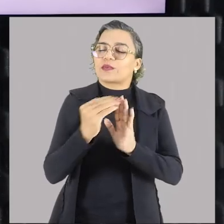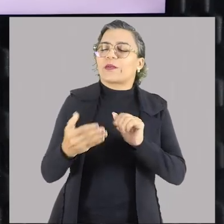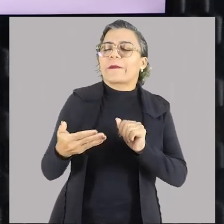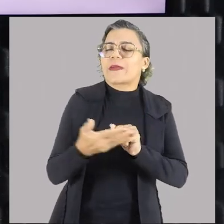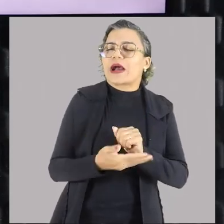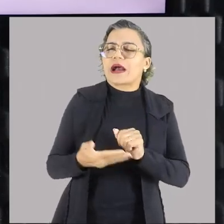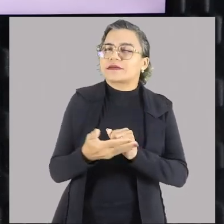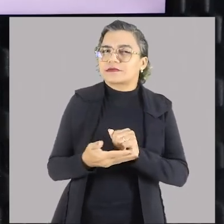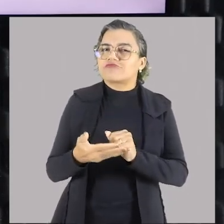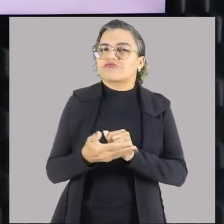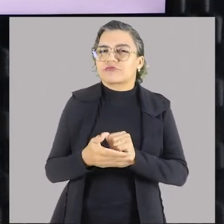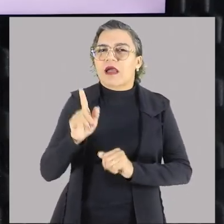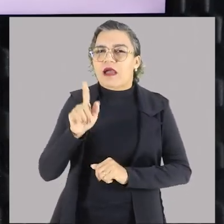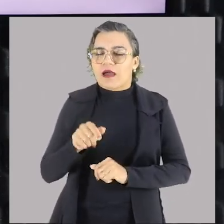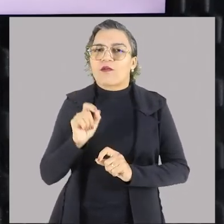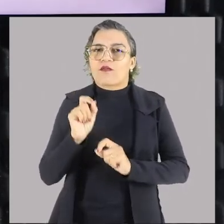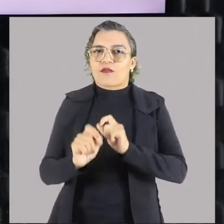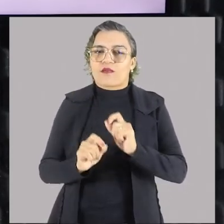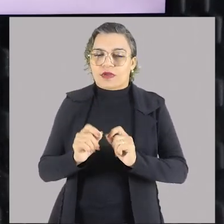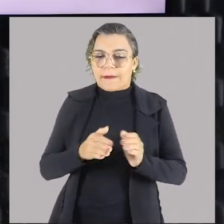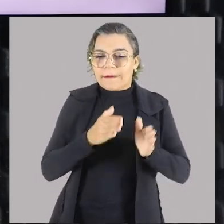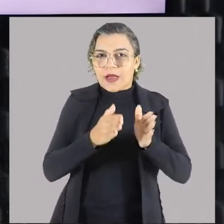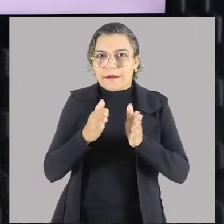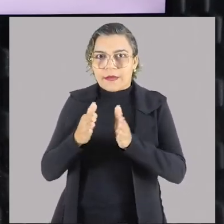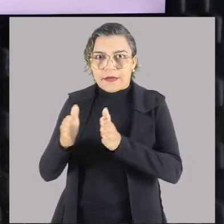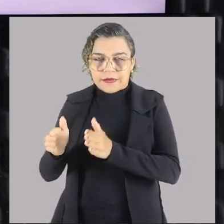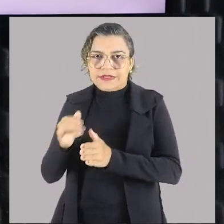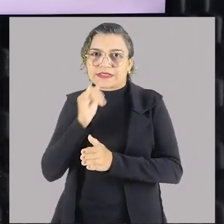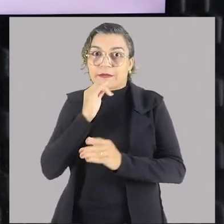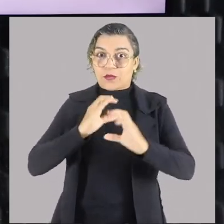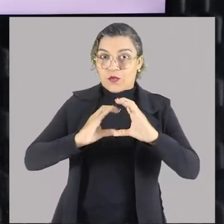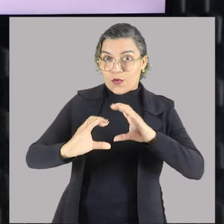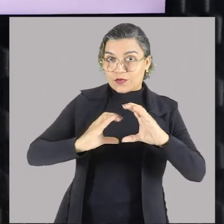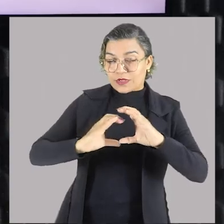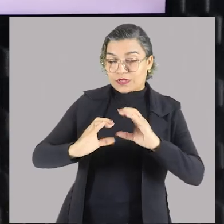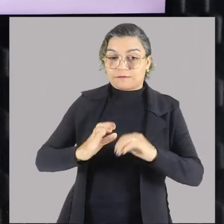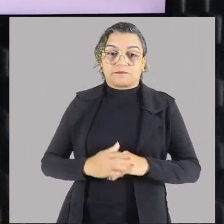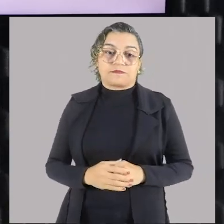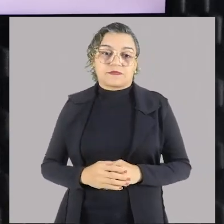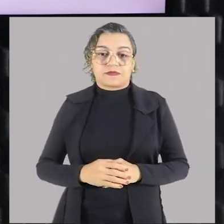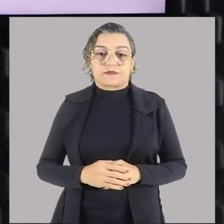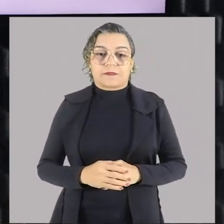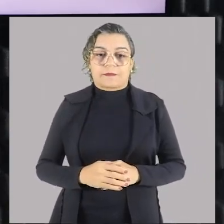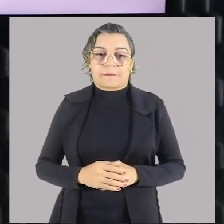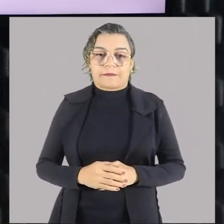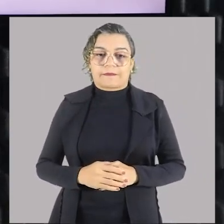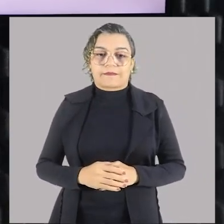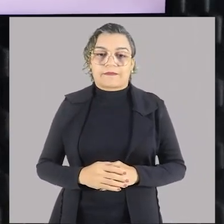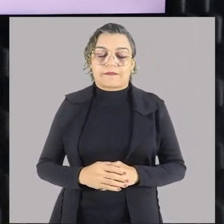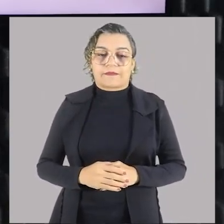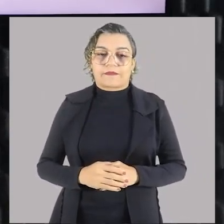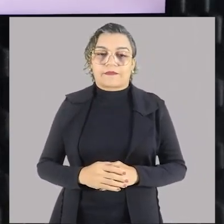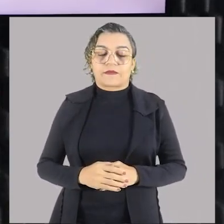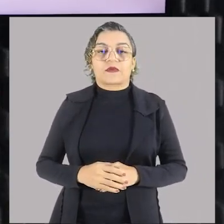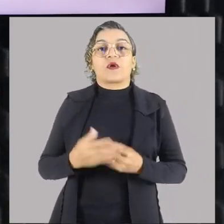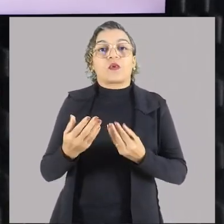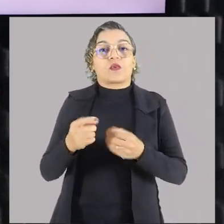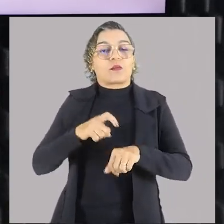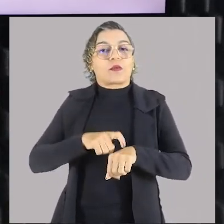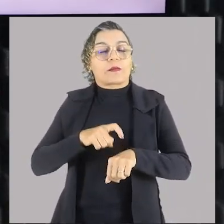e que ele faz parte do processo de communication. Quando nós falamos de basic communication, nós estamos falando